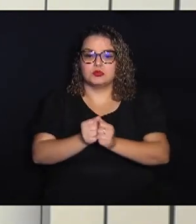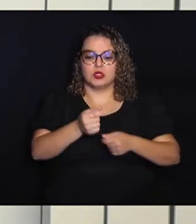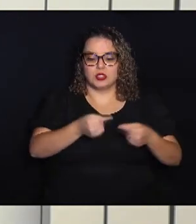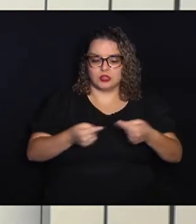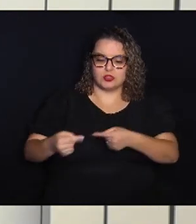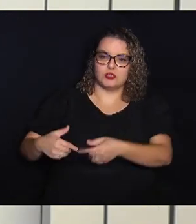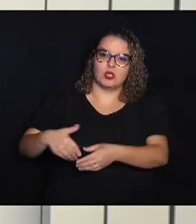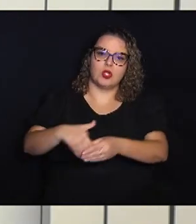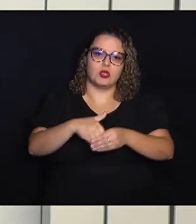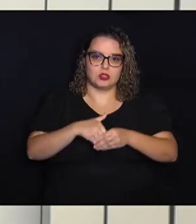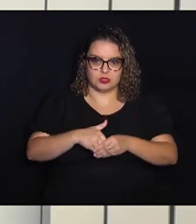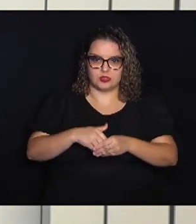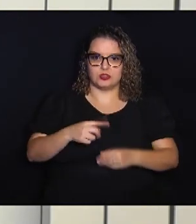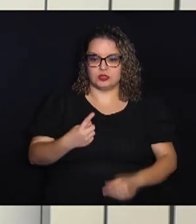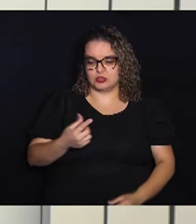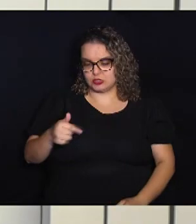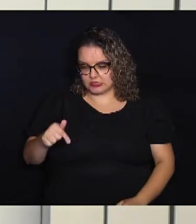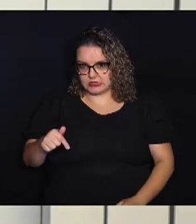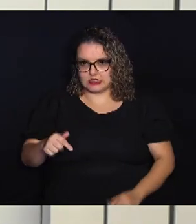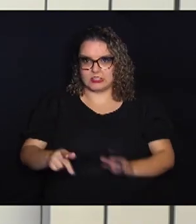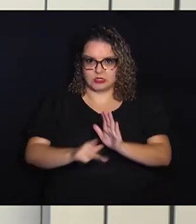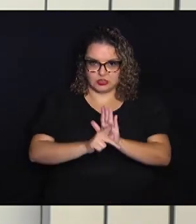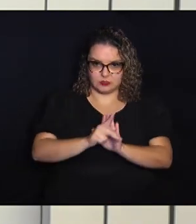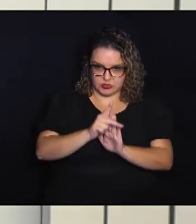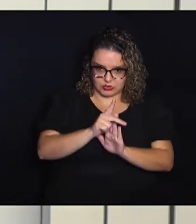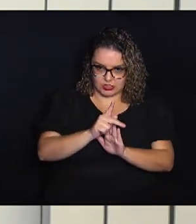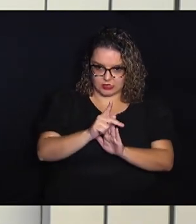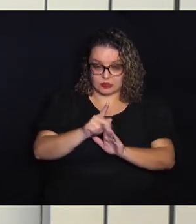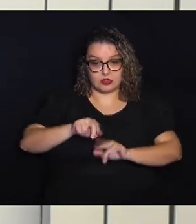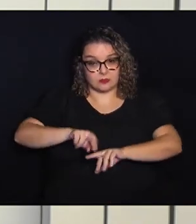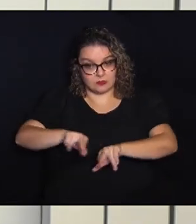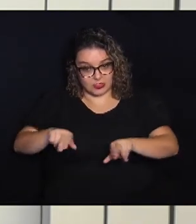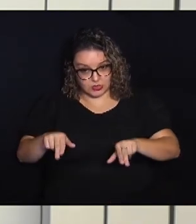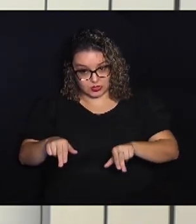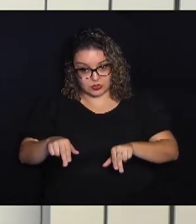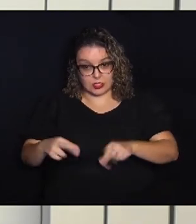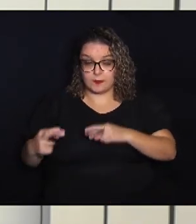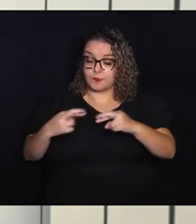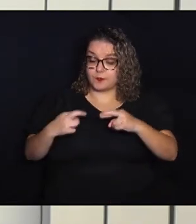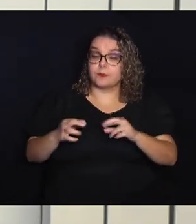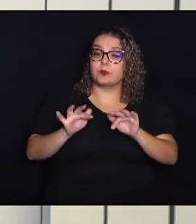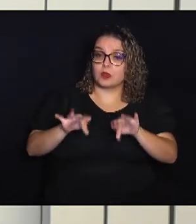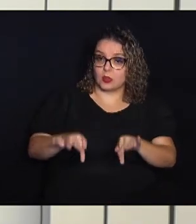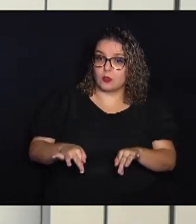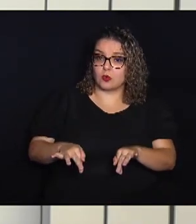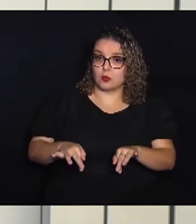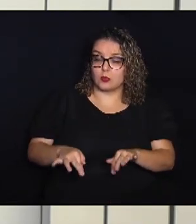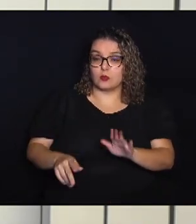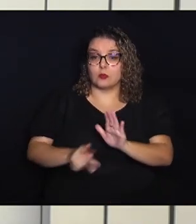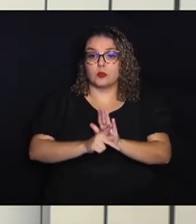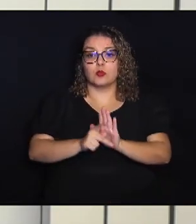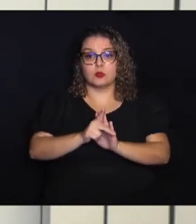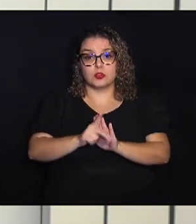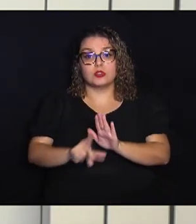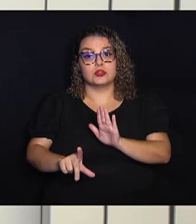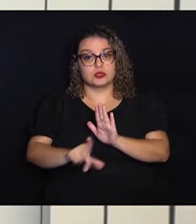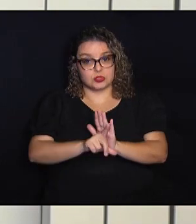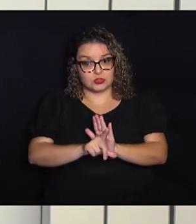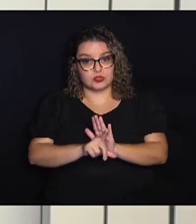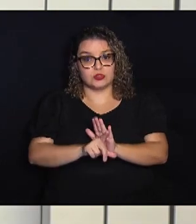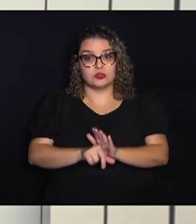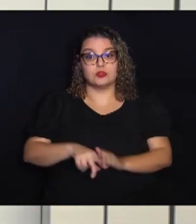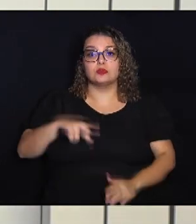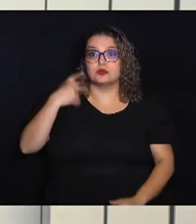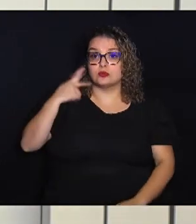discutir e votar 17 projetos. Entre eles está em análise final projeto de lei de autoria do vereador